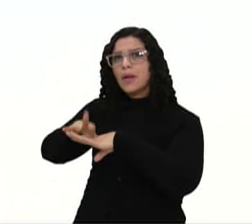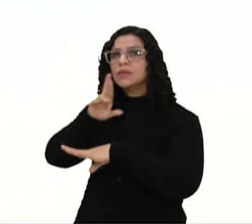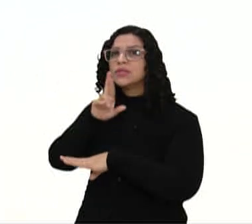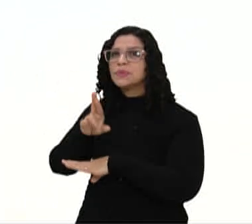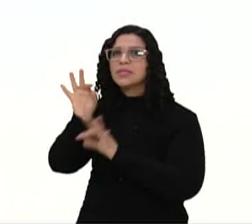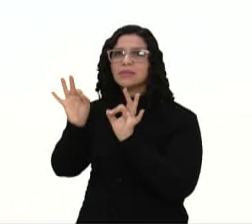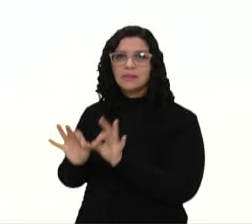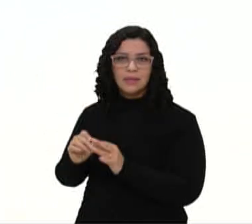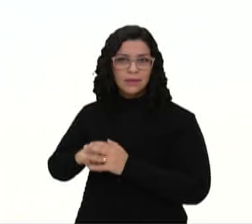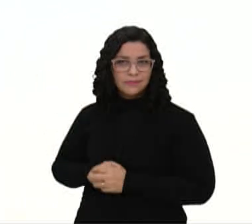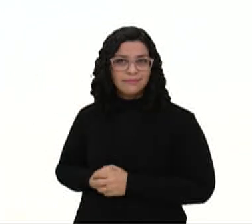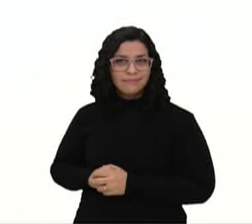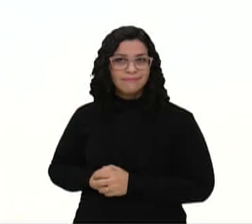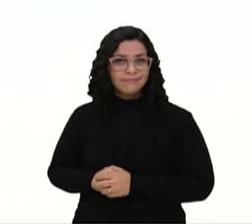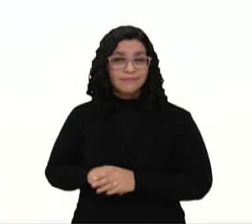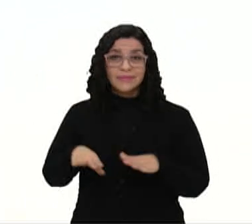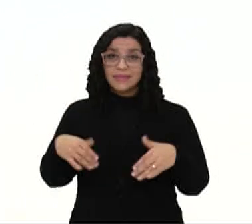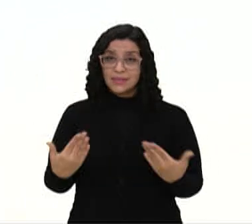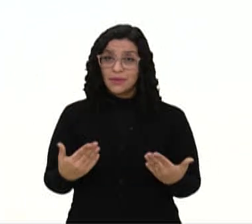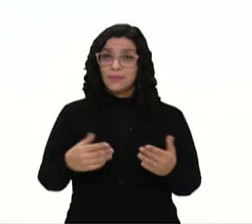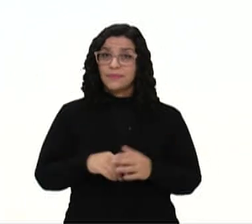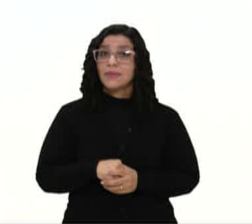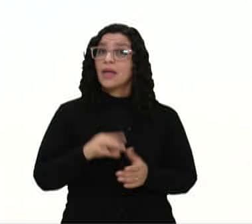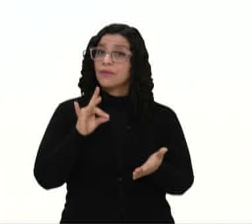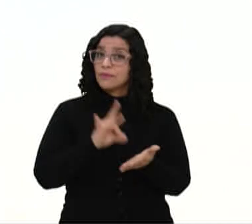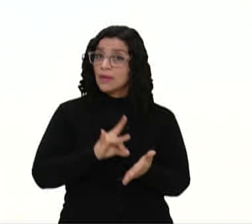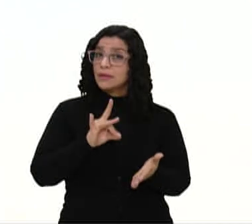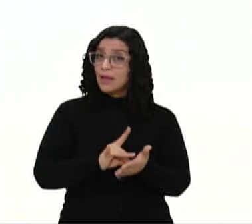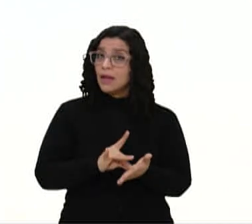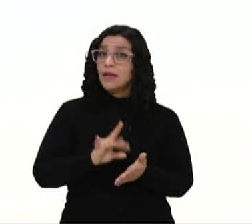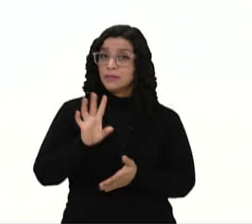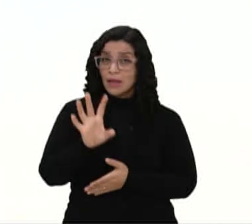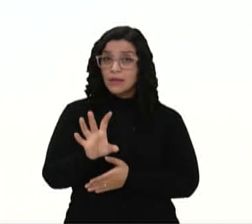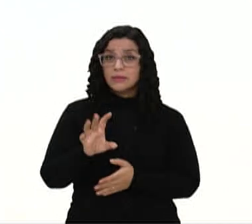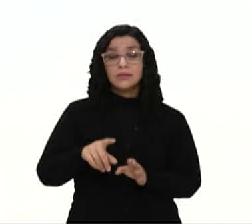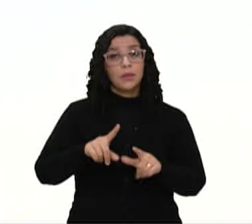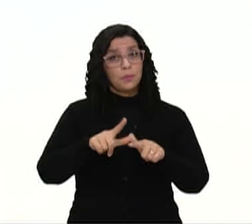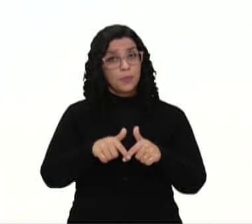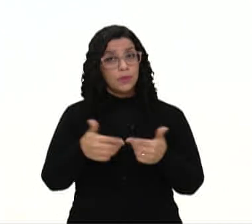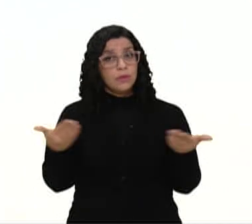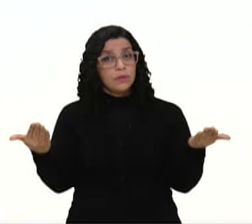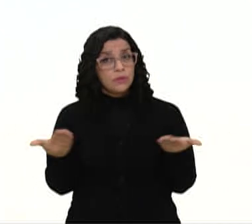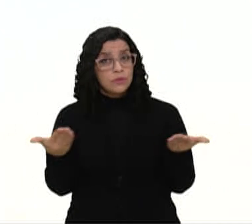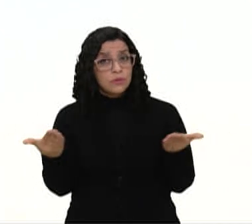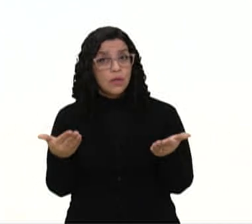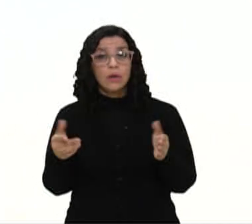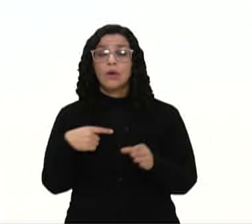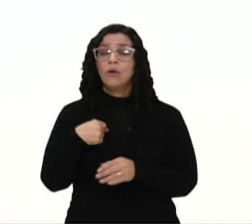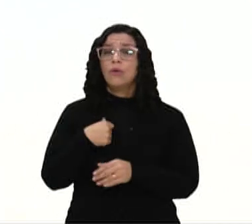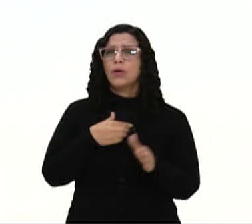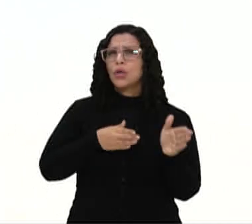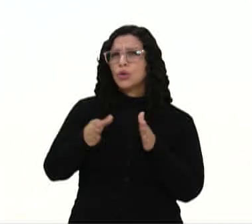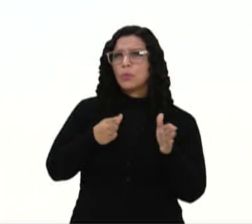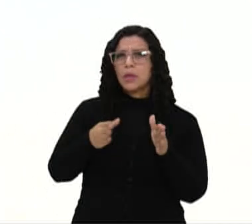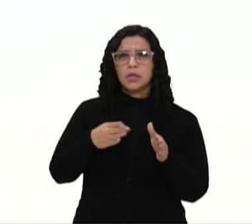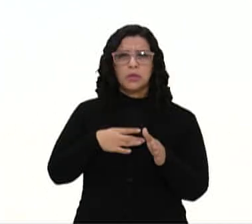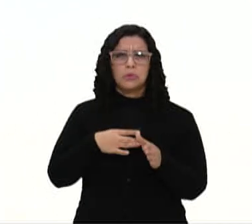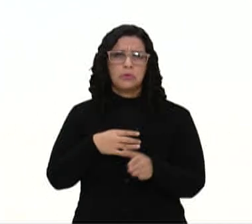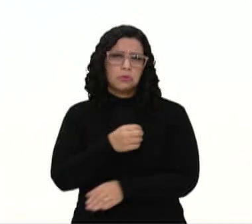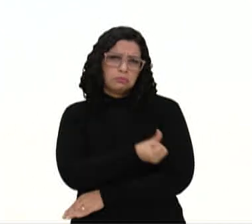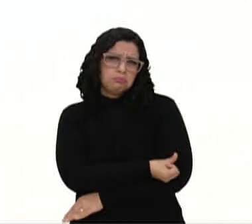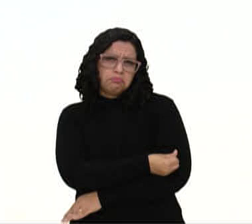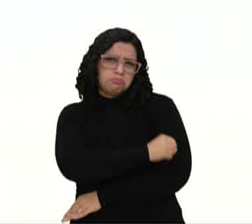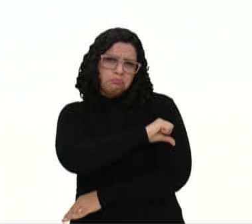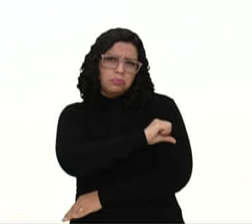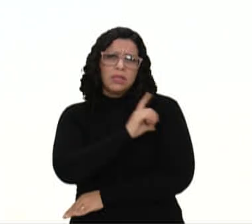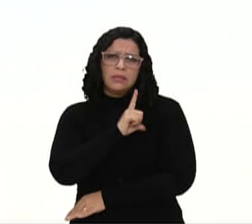equações cartesianas. Isso mesmo, esse é um fato. O estudante, ele é em determinado ano, série que ele